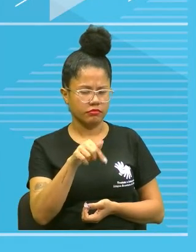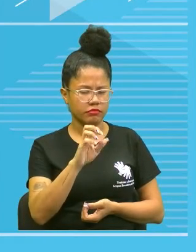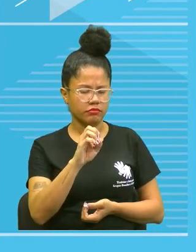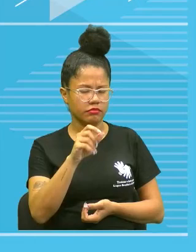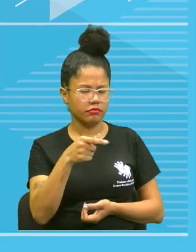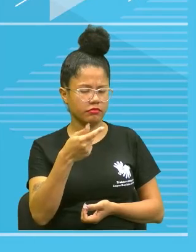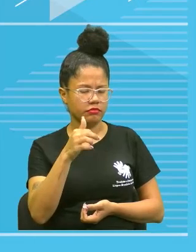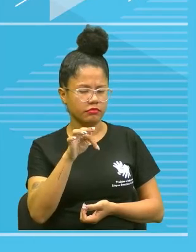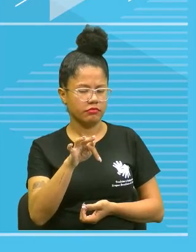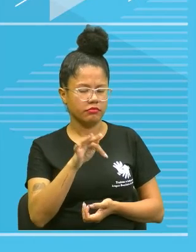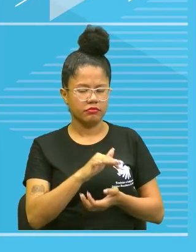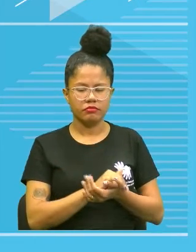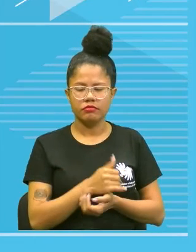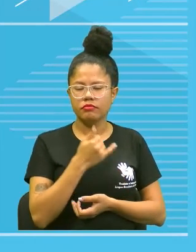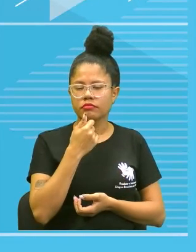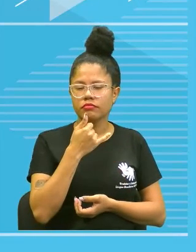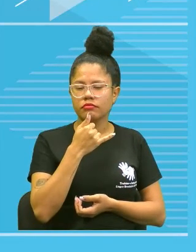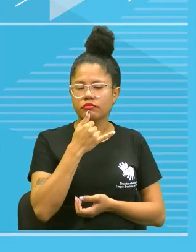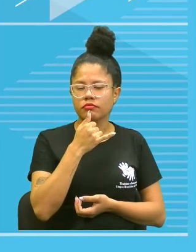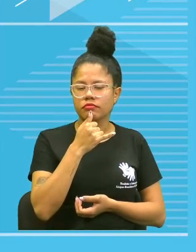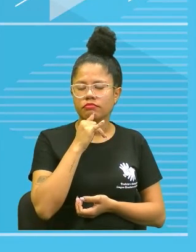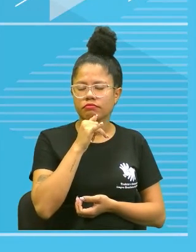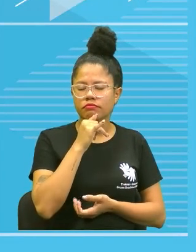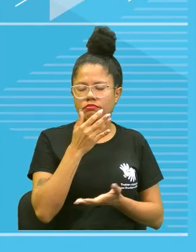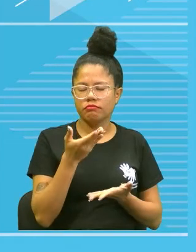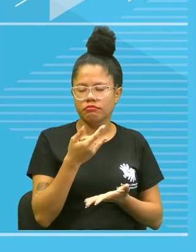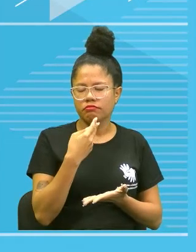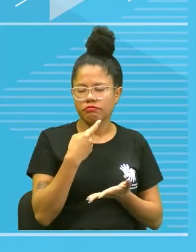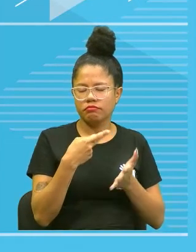seja, 70%.